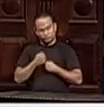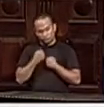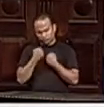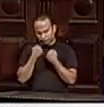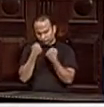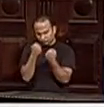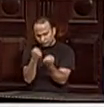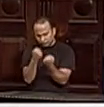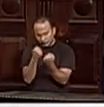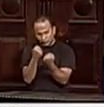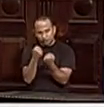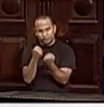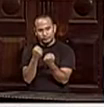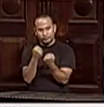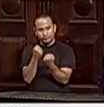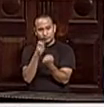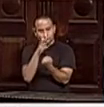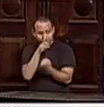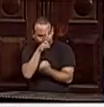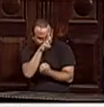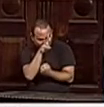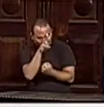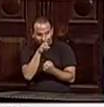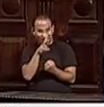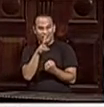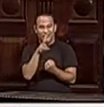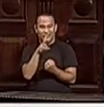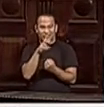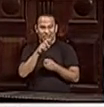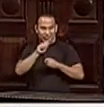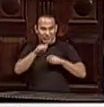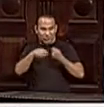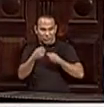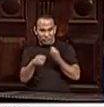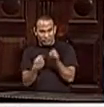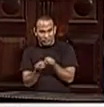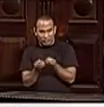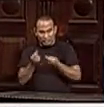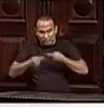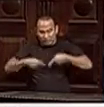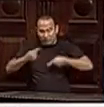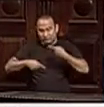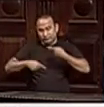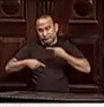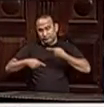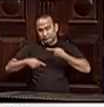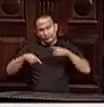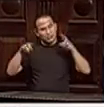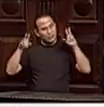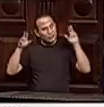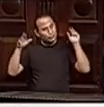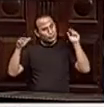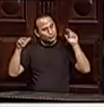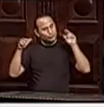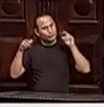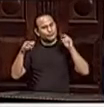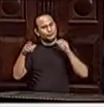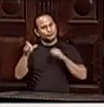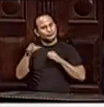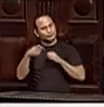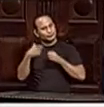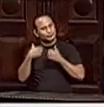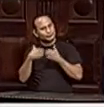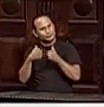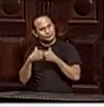fortemente poderosas econômica e politicamente. Esse caso da FETransport é muito ilustrativo. O preço